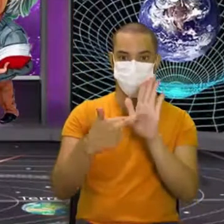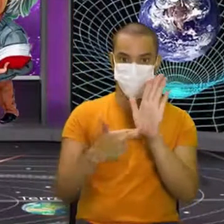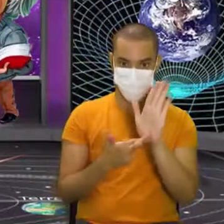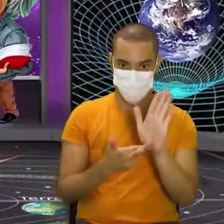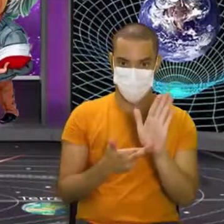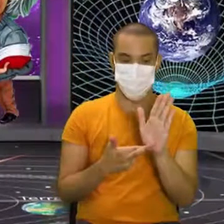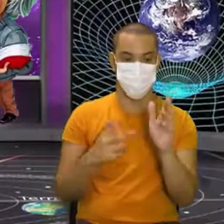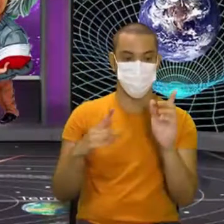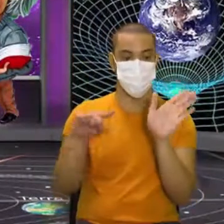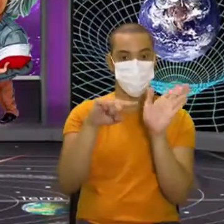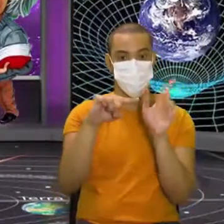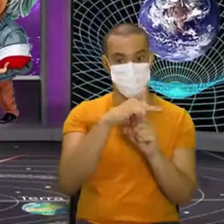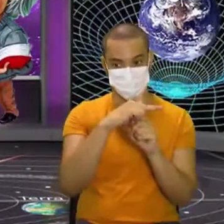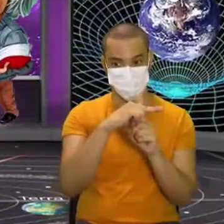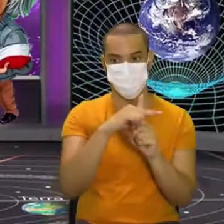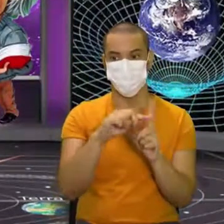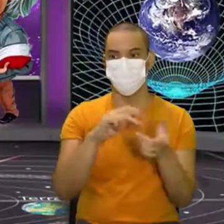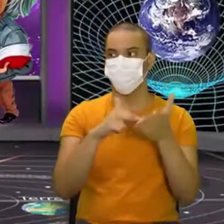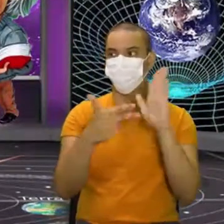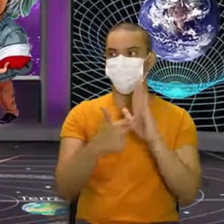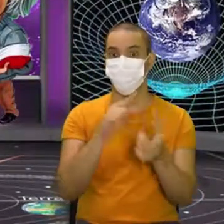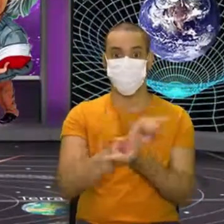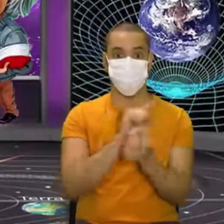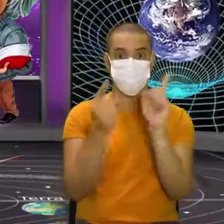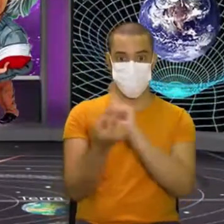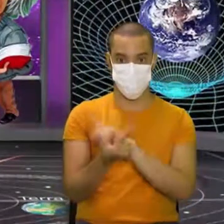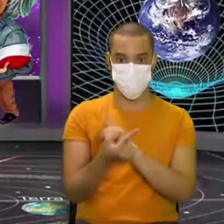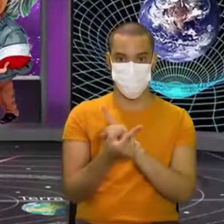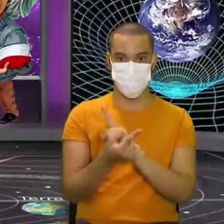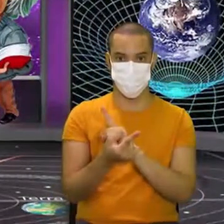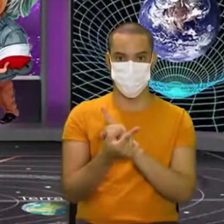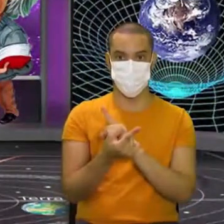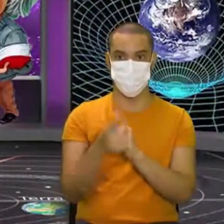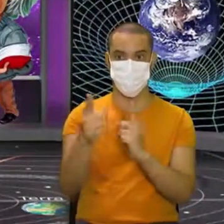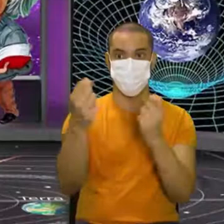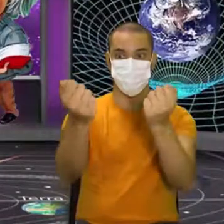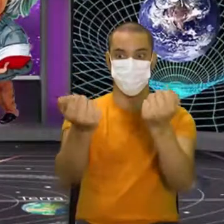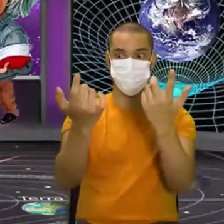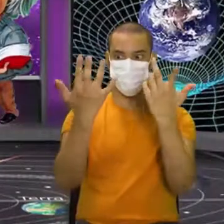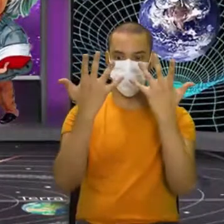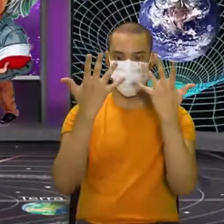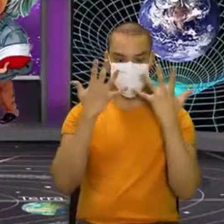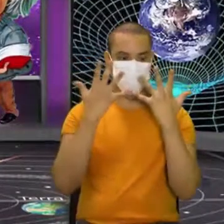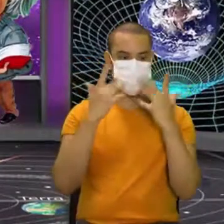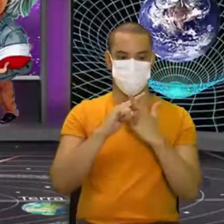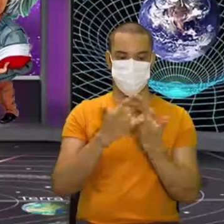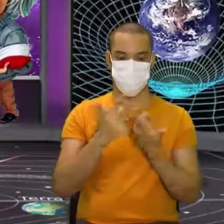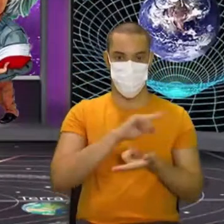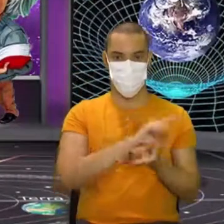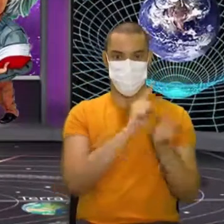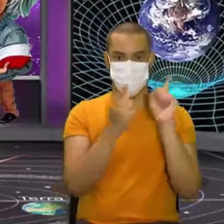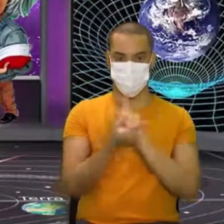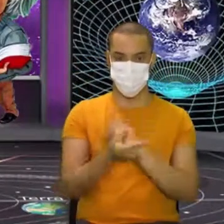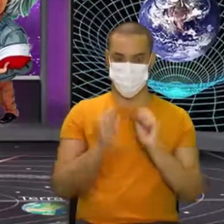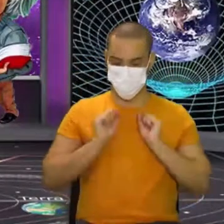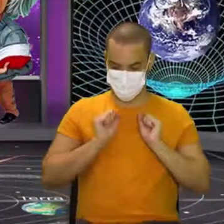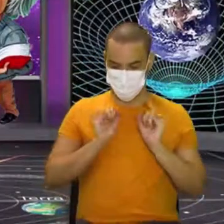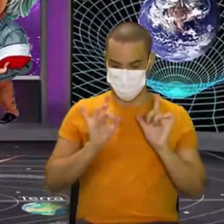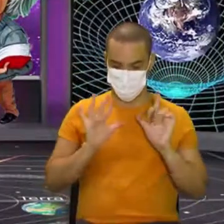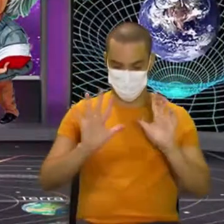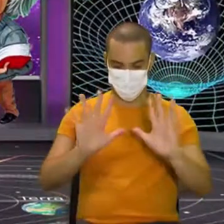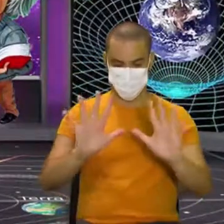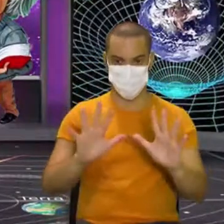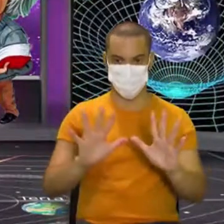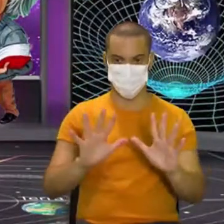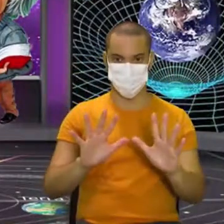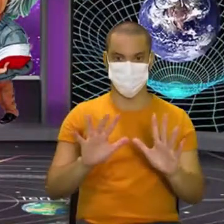carga positiva estarei ao contrário saindo da TV até você mas que que tá acontecendo ao invés de